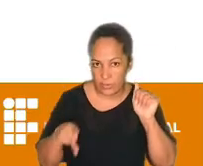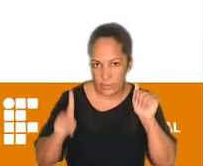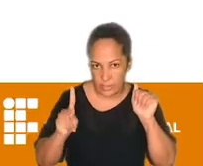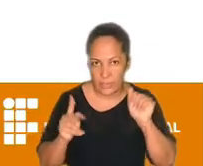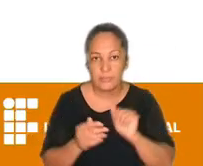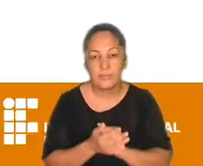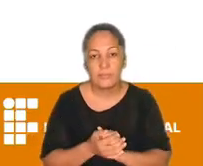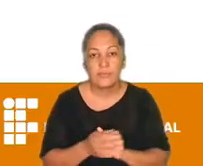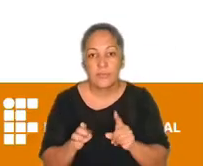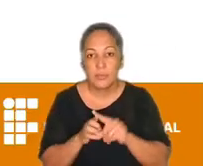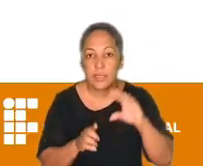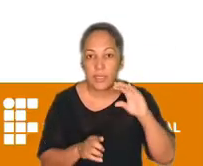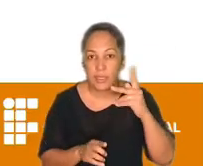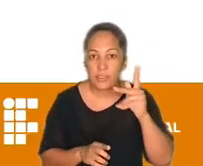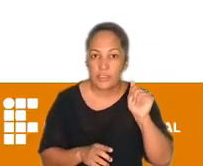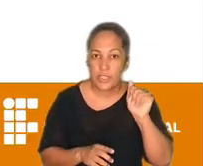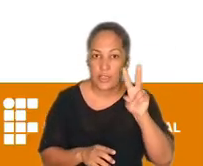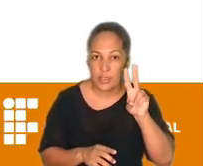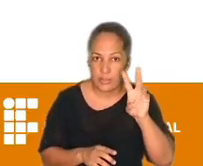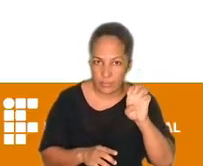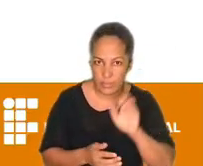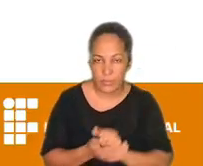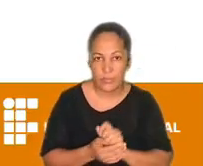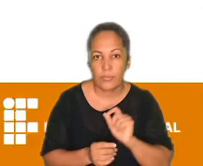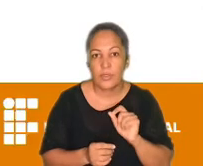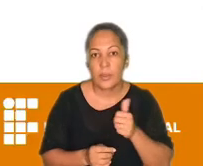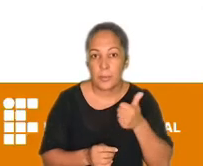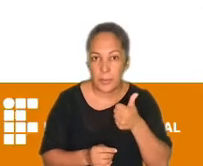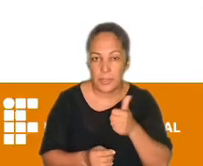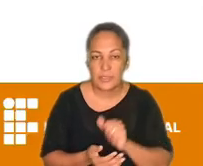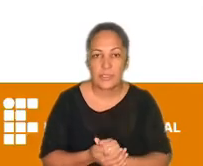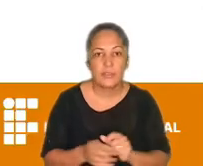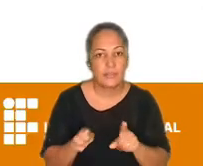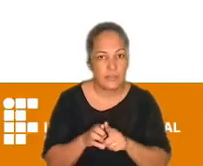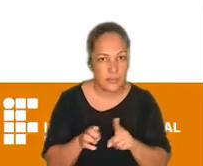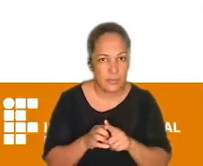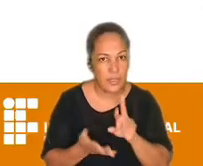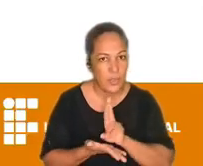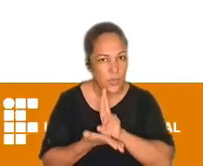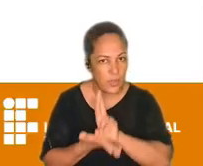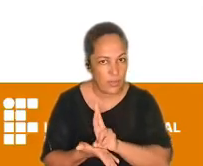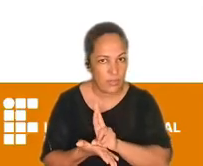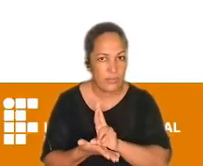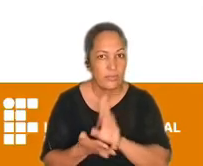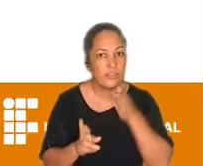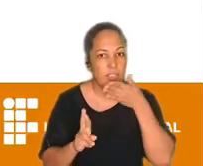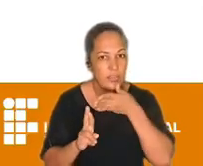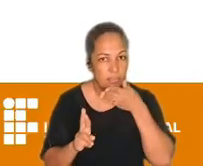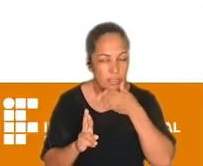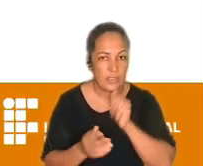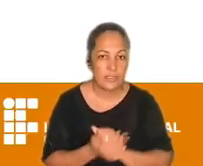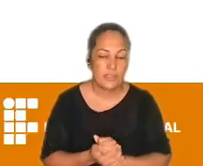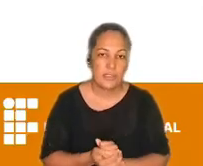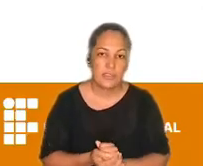chave estrangeira, é a primary key, é uma referência à chave primária da tabela com